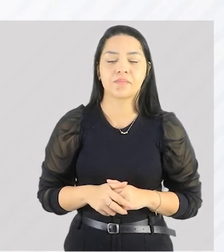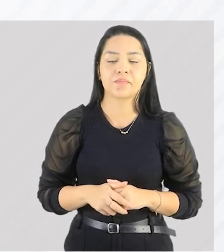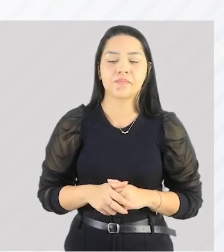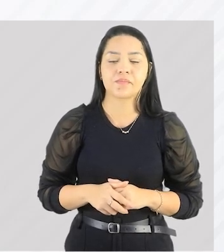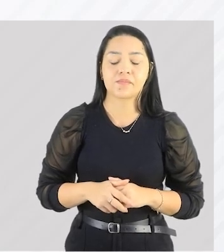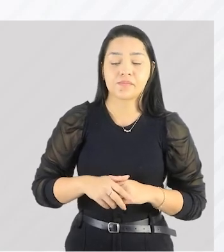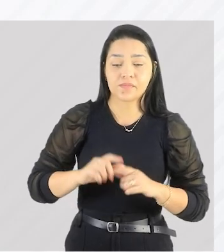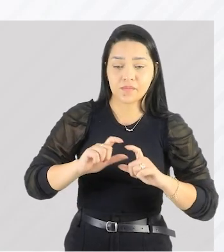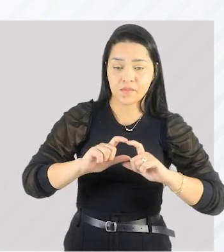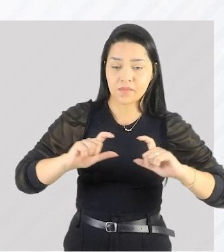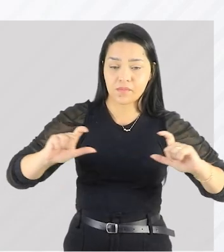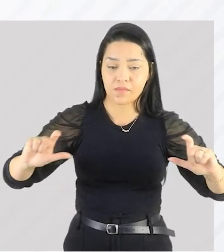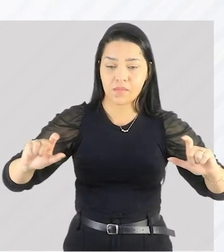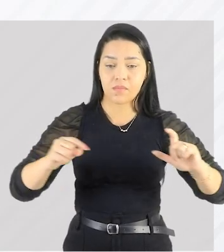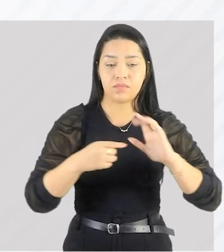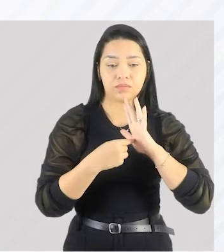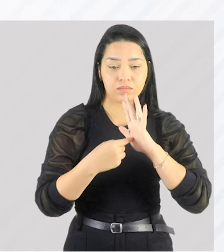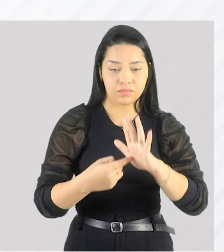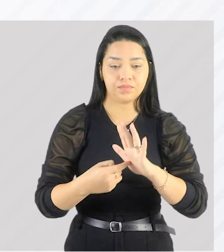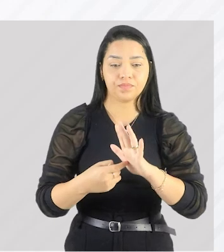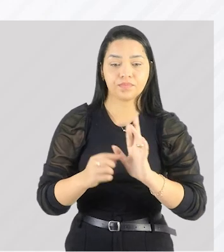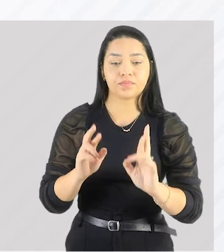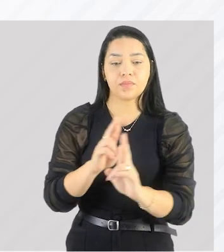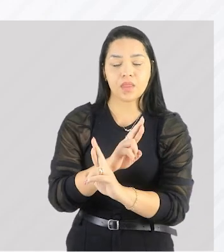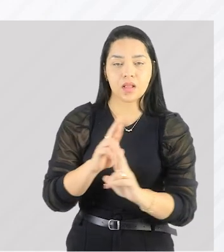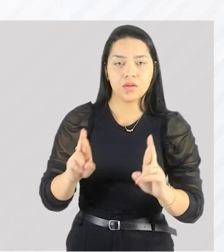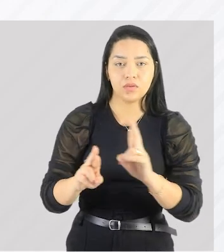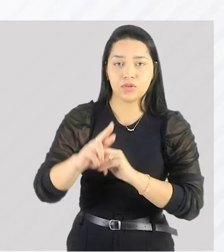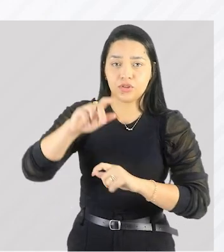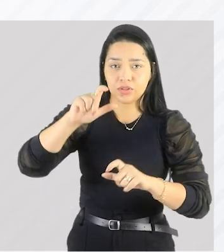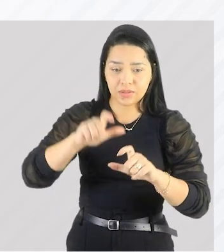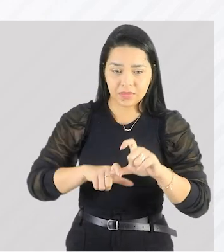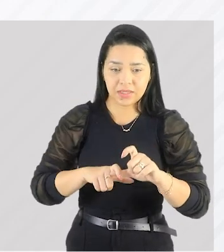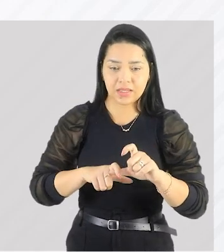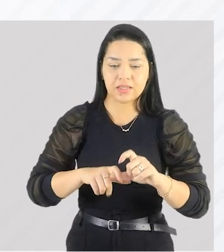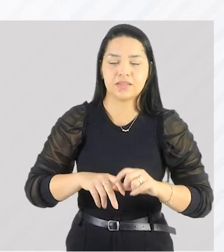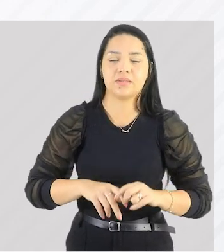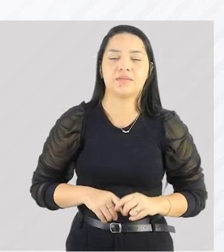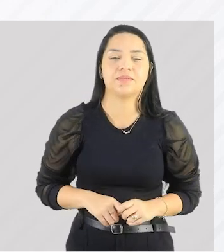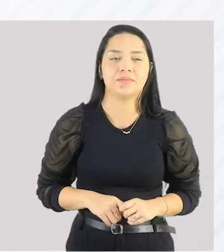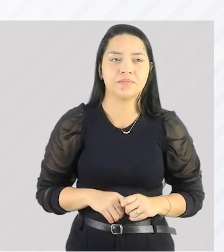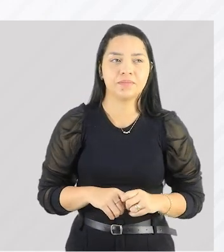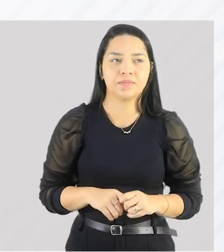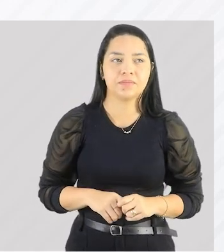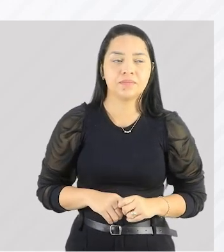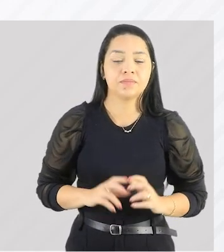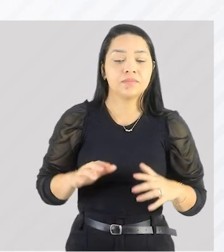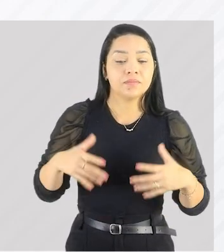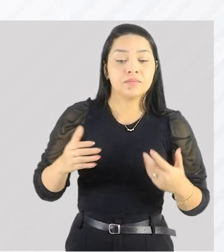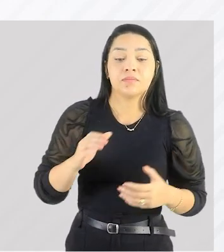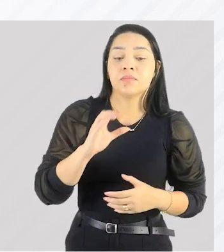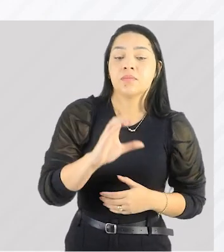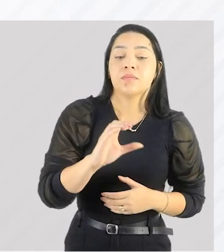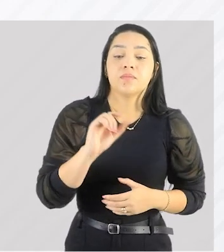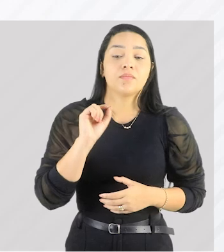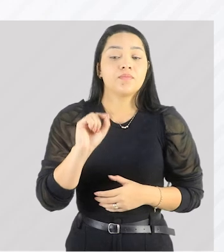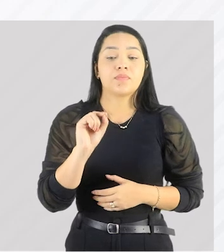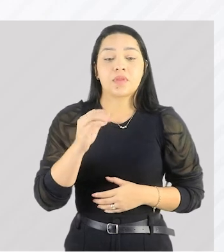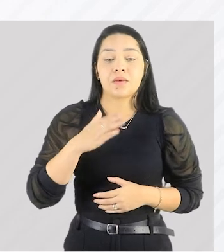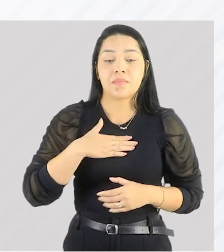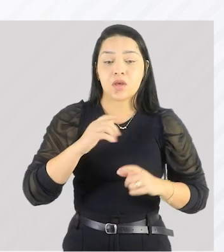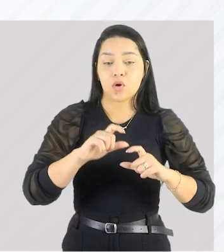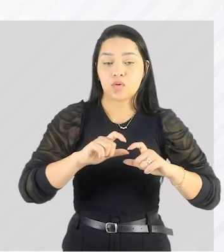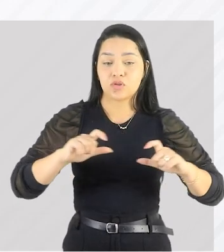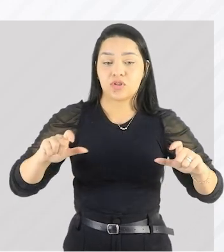A fórmula evidencia, certo, essas relações de dependência, tá? Então, C é o que? É a minha